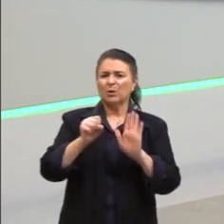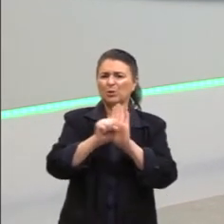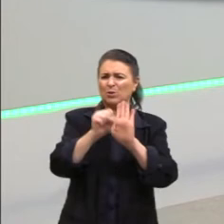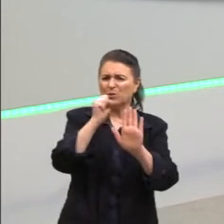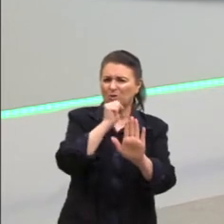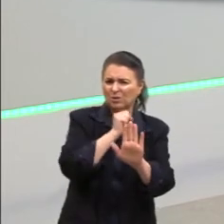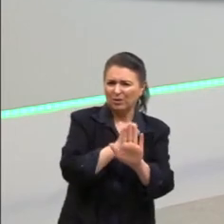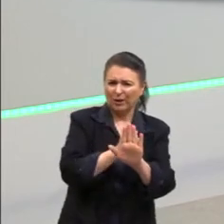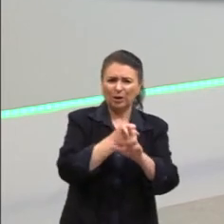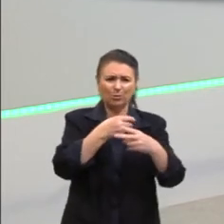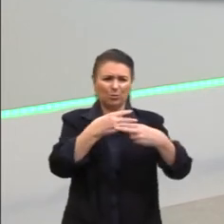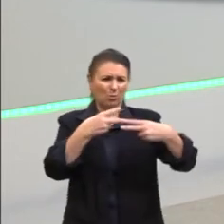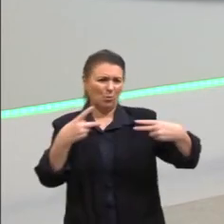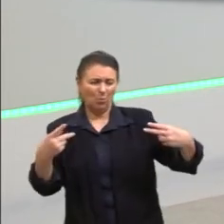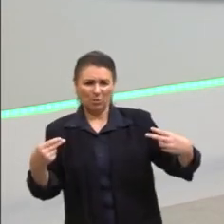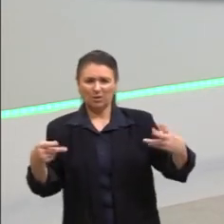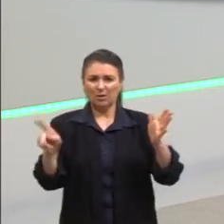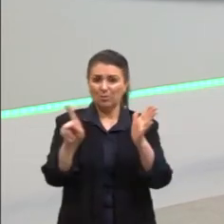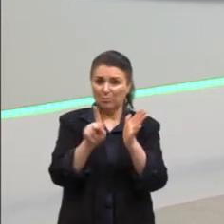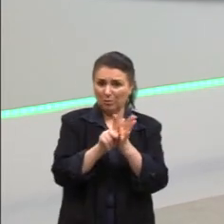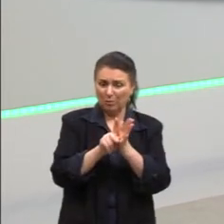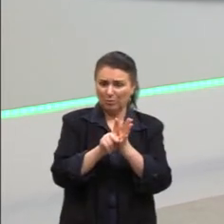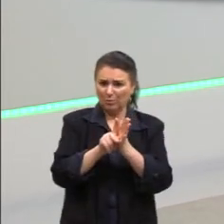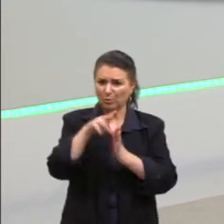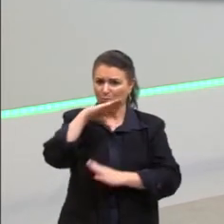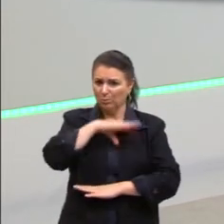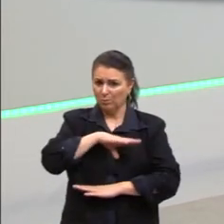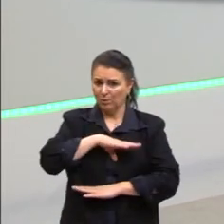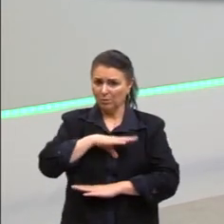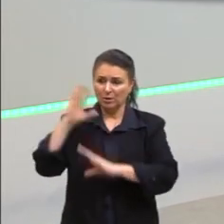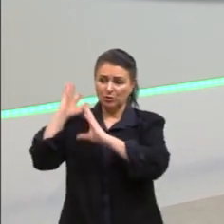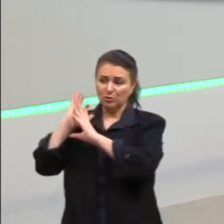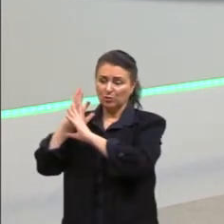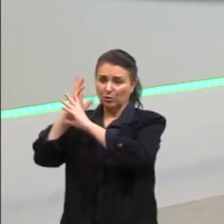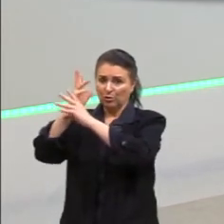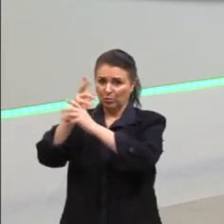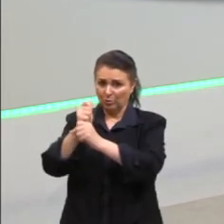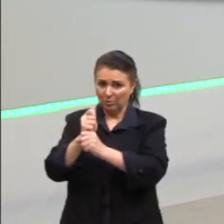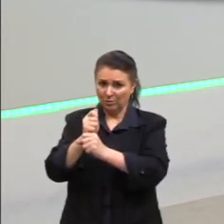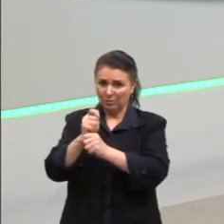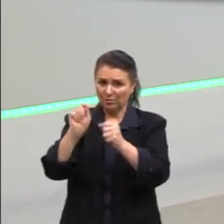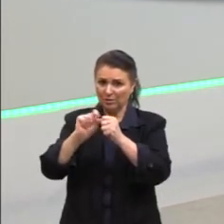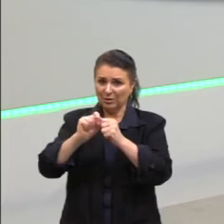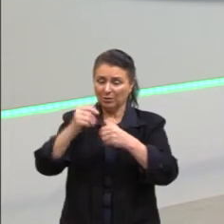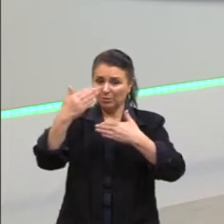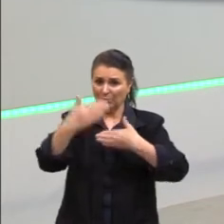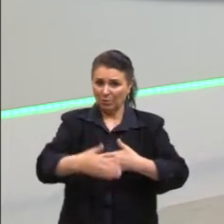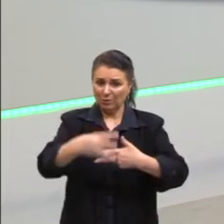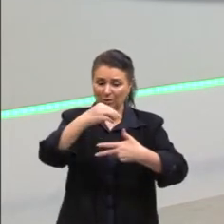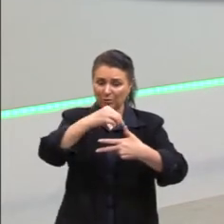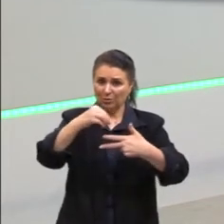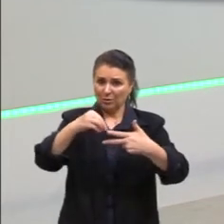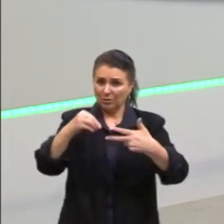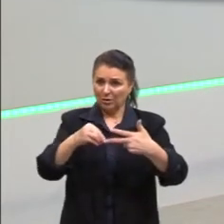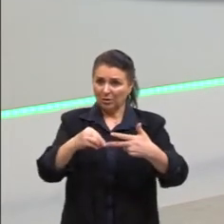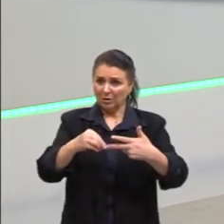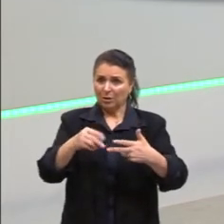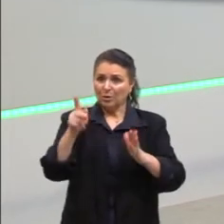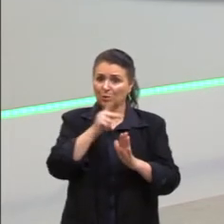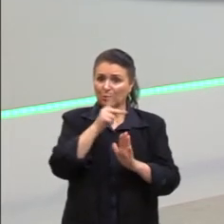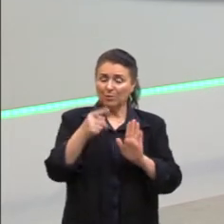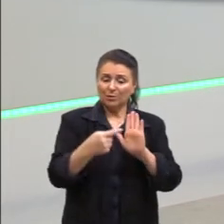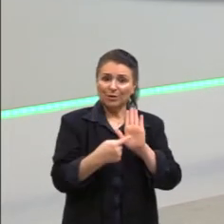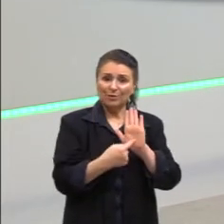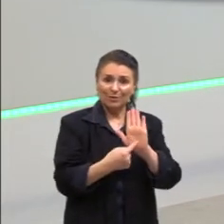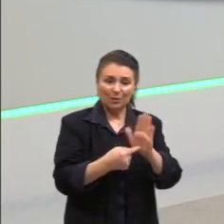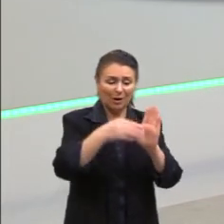A gente vai precisar retomar isso também quando a gente for fazer a nossa prova do Enem. E daí eu trouxe aqui uma